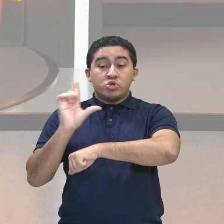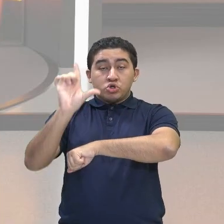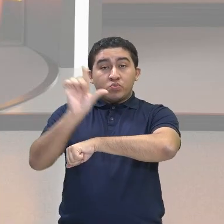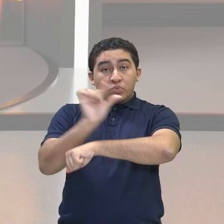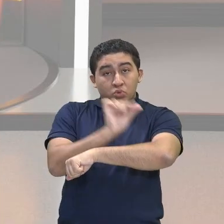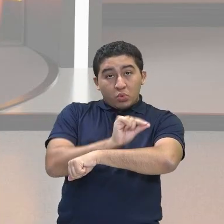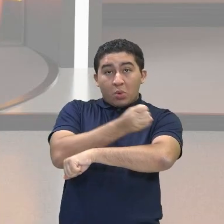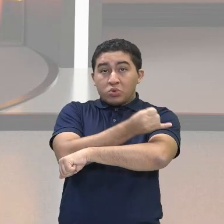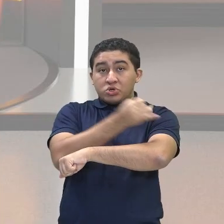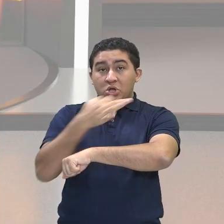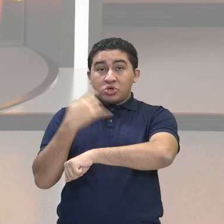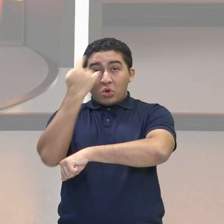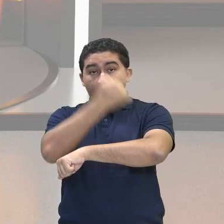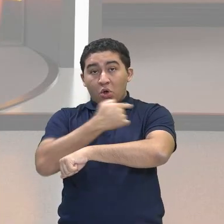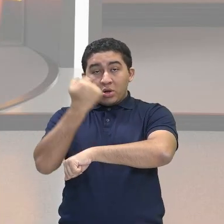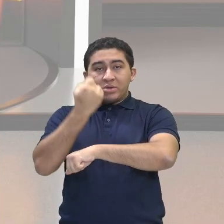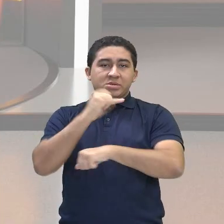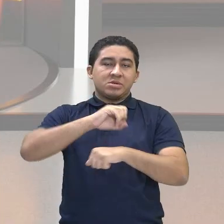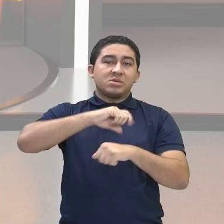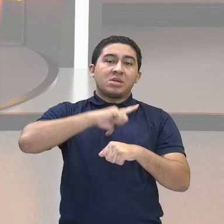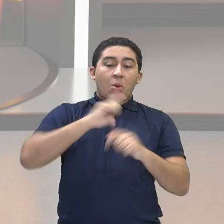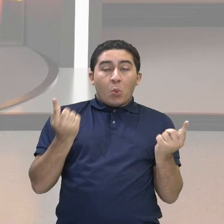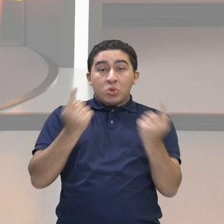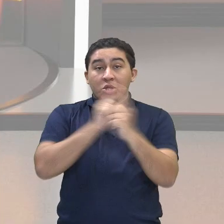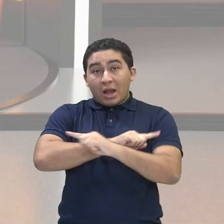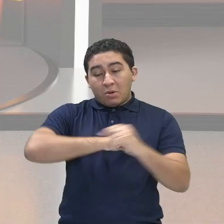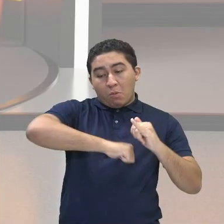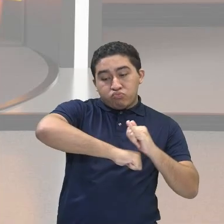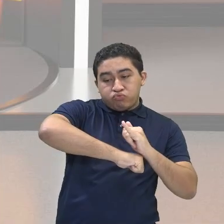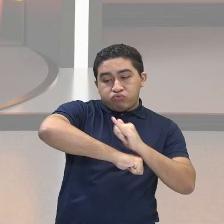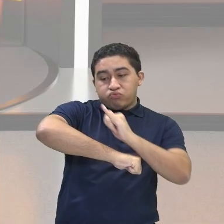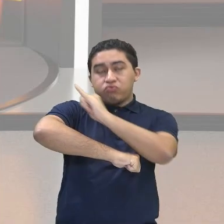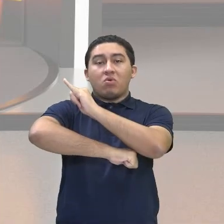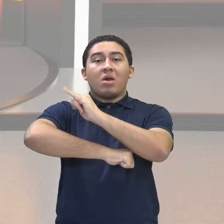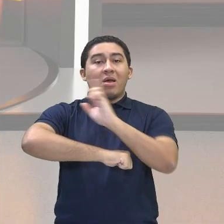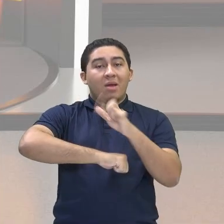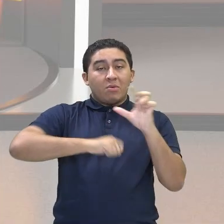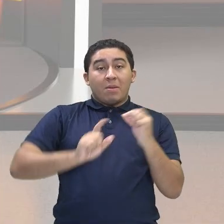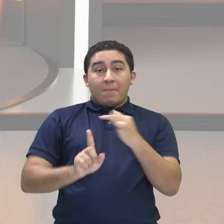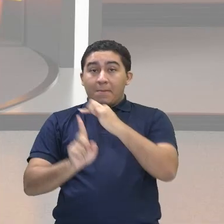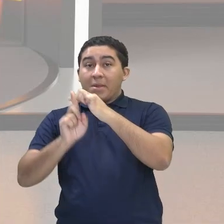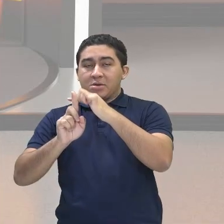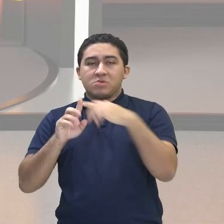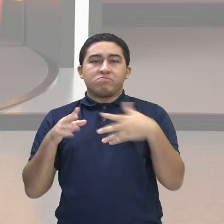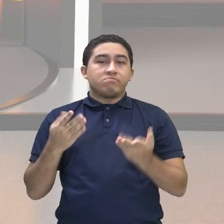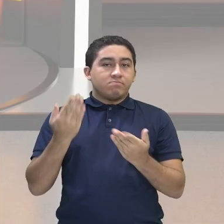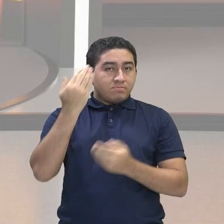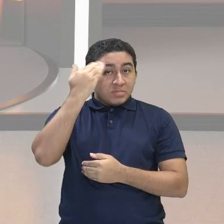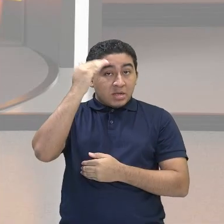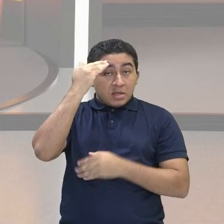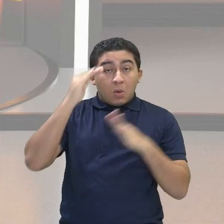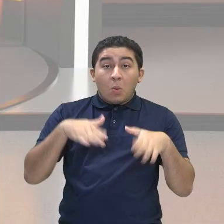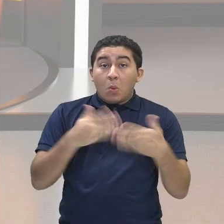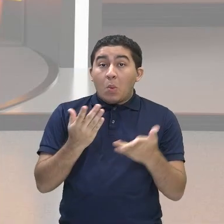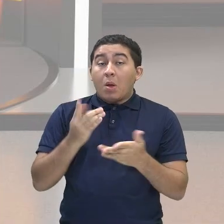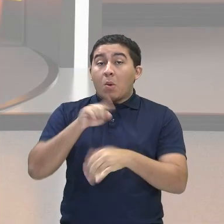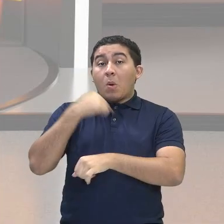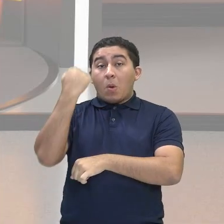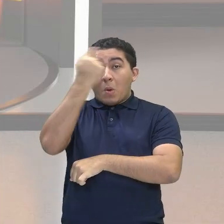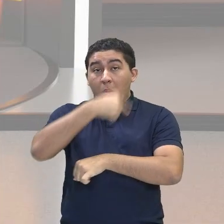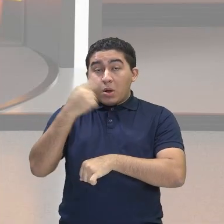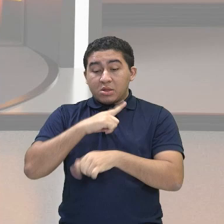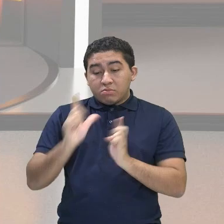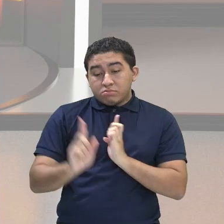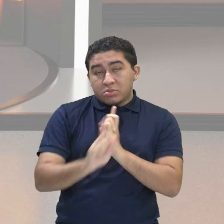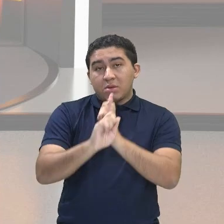diminuindo as horas. E também ter ali um ponto de referência, né? Qual é o horário que eu vou ali identificar? Mas,